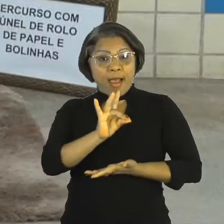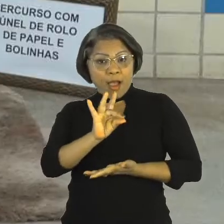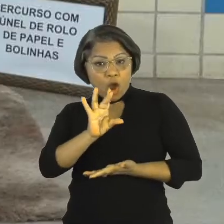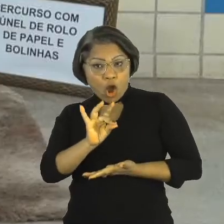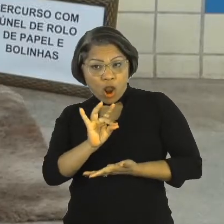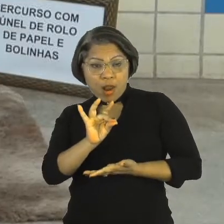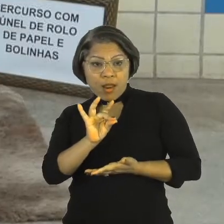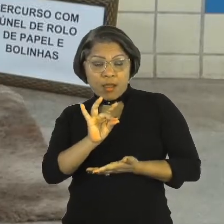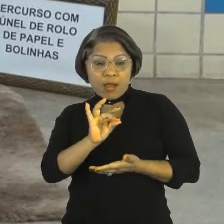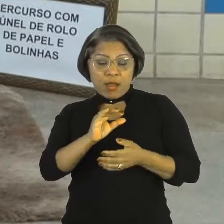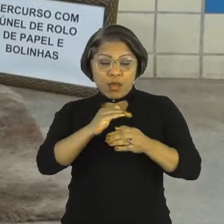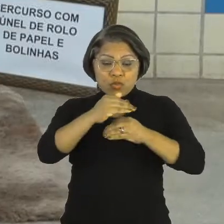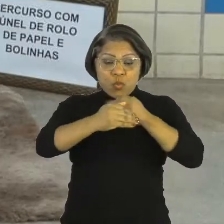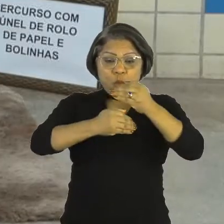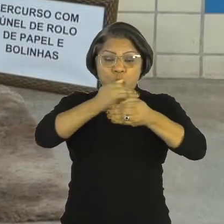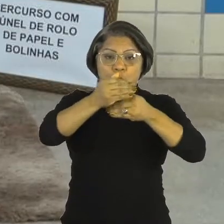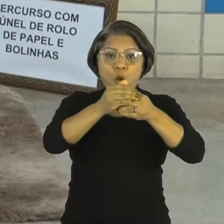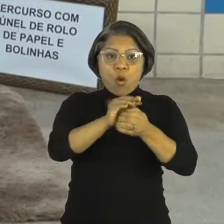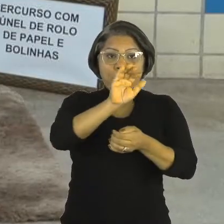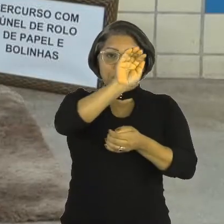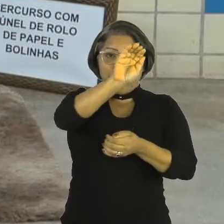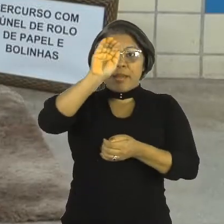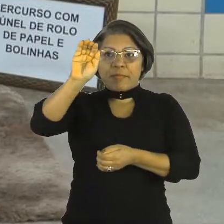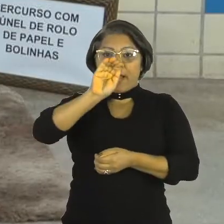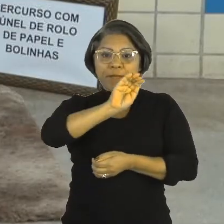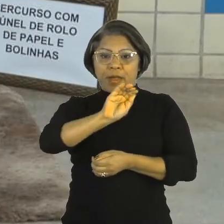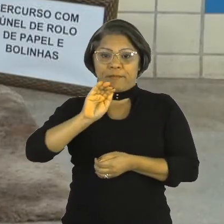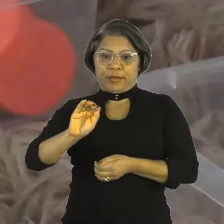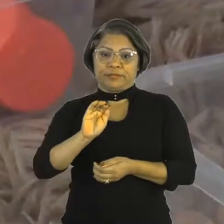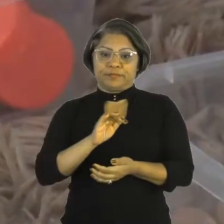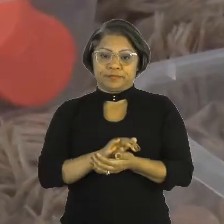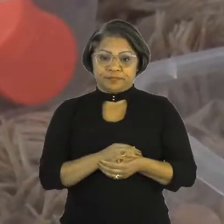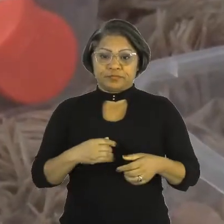parede. Vamos precisar também de tampinhas,